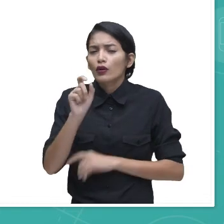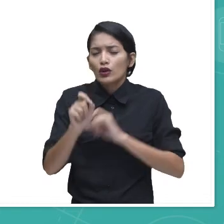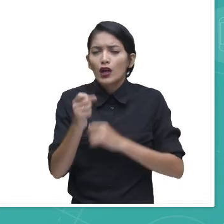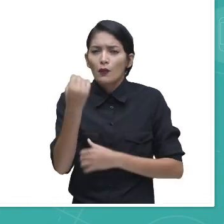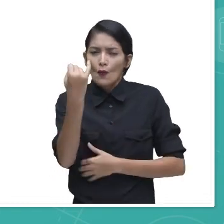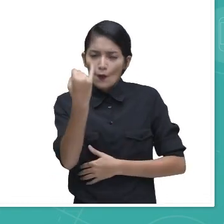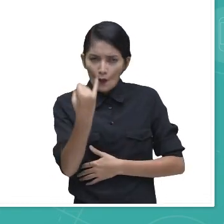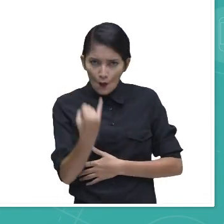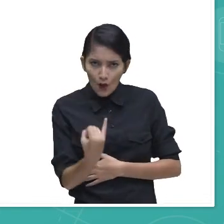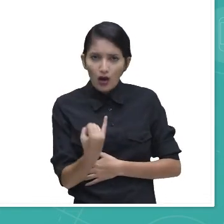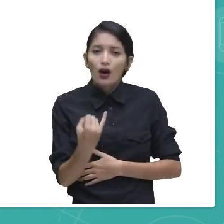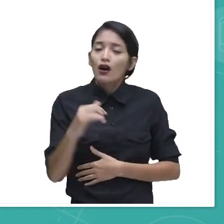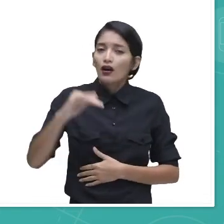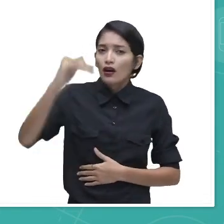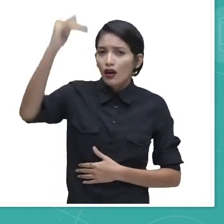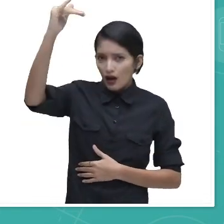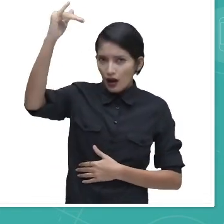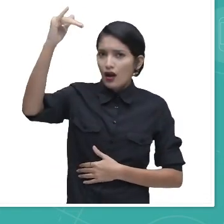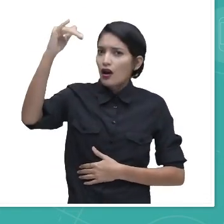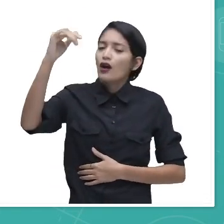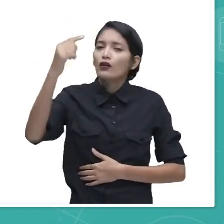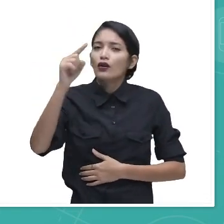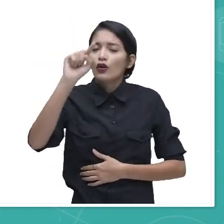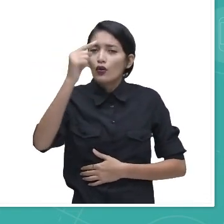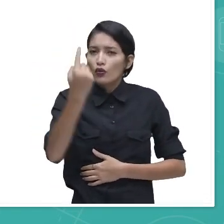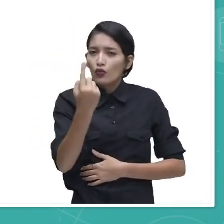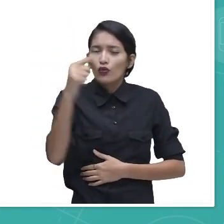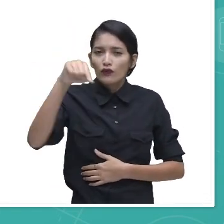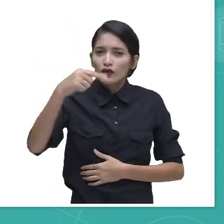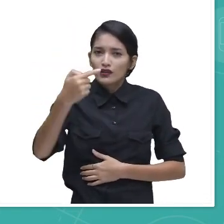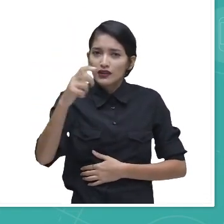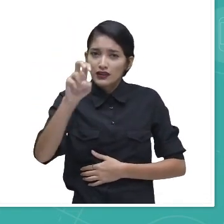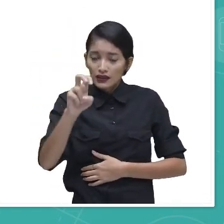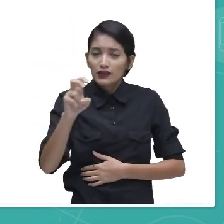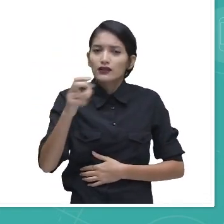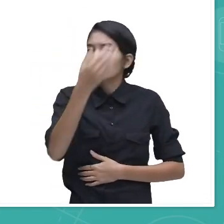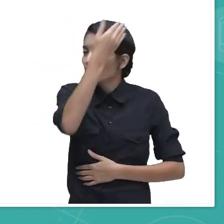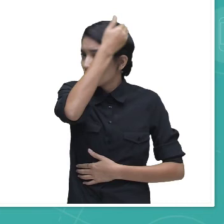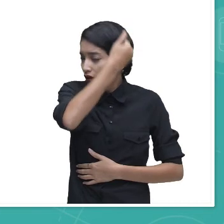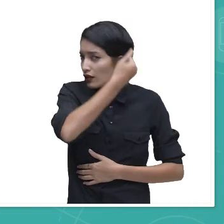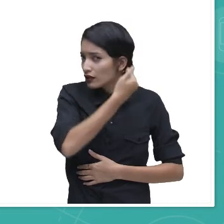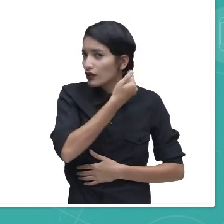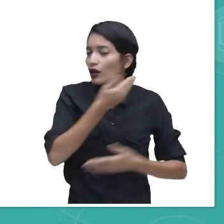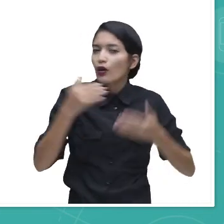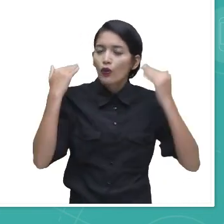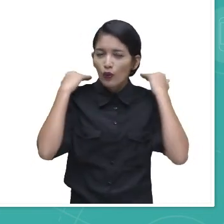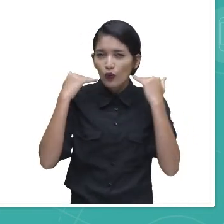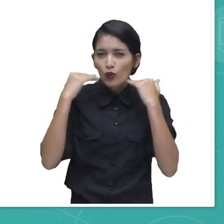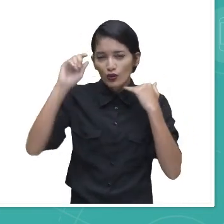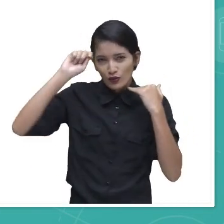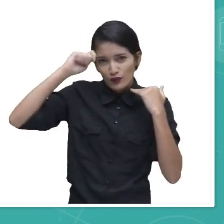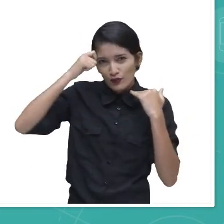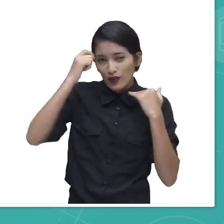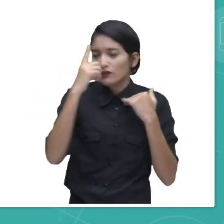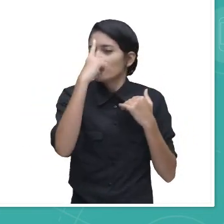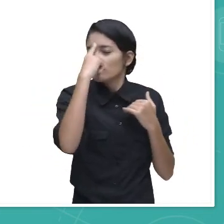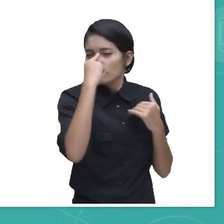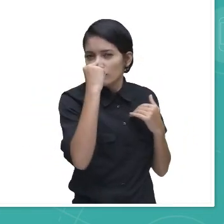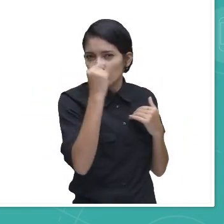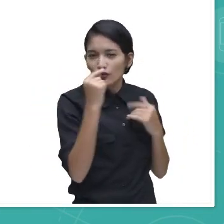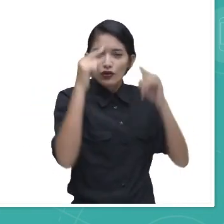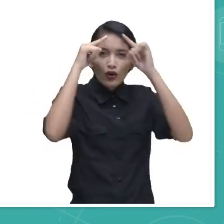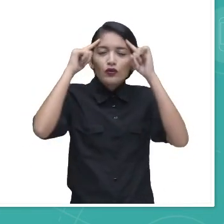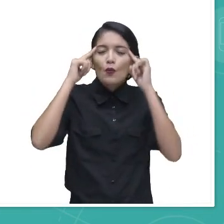magra, alta, 1,75, cabelos e pretos e curtos, né? O nariz fino, o